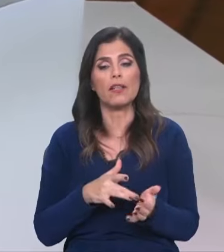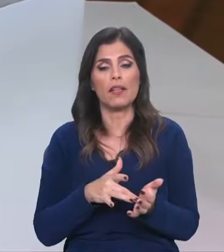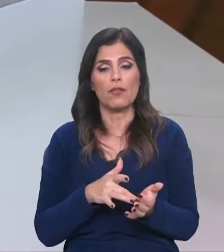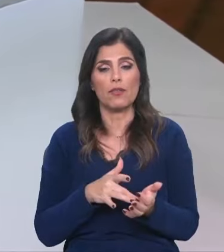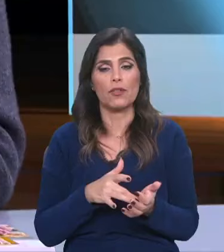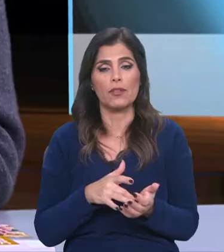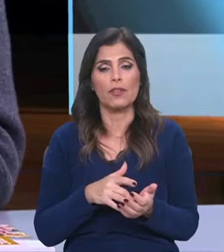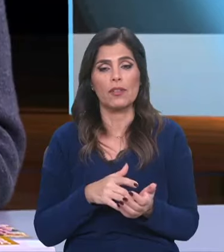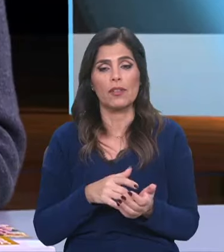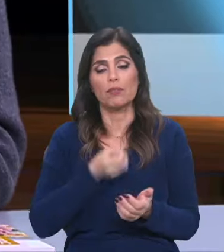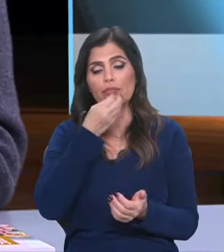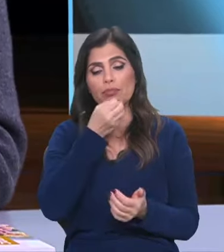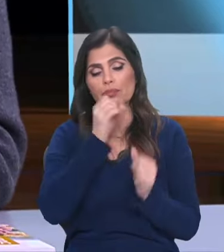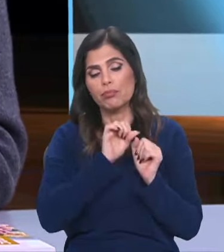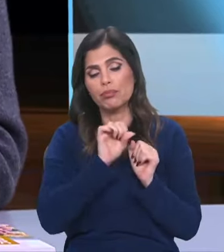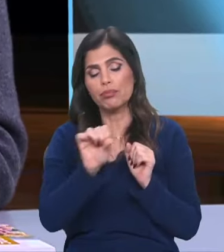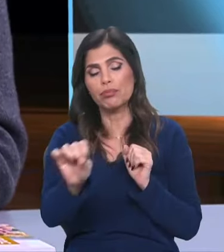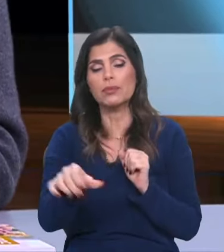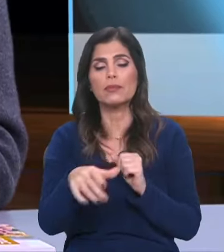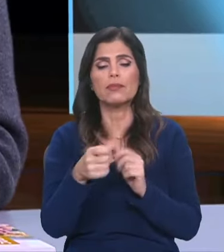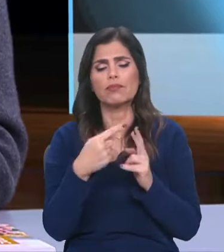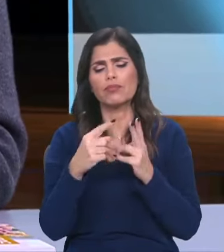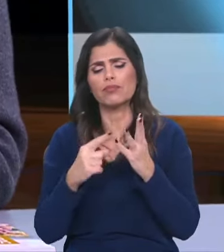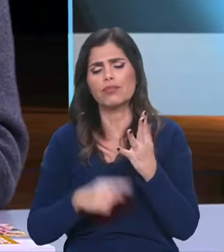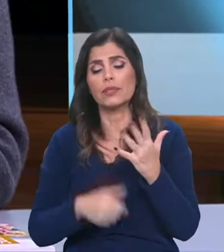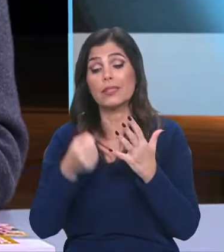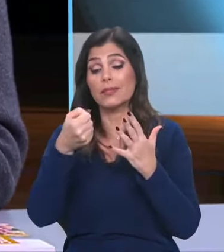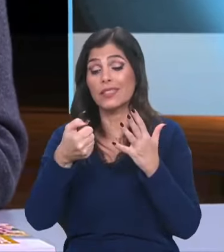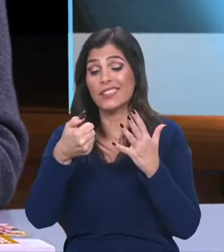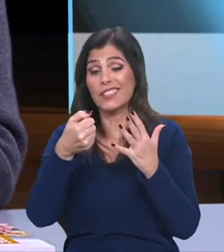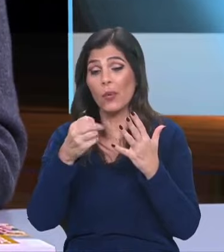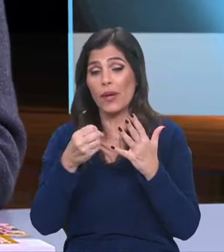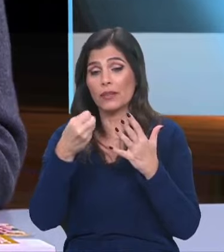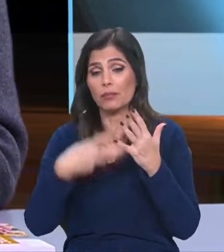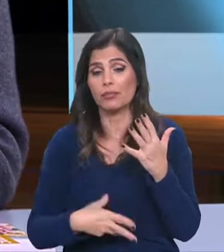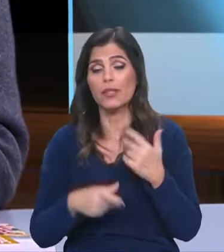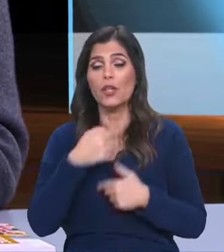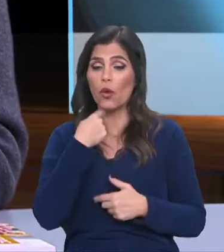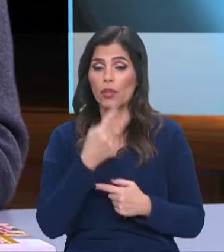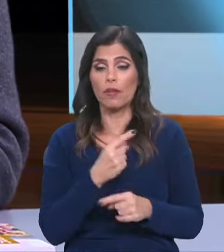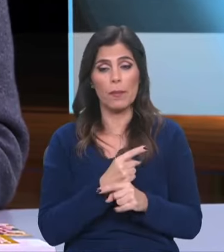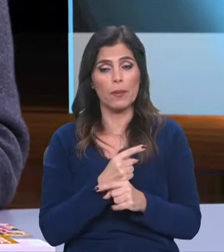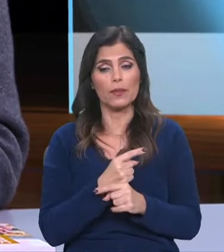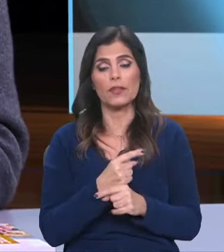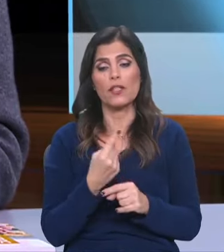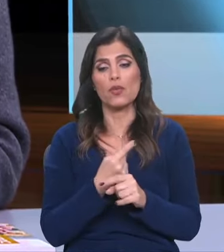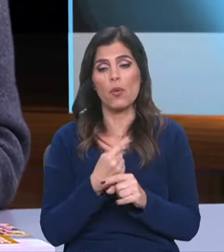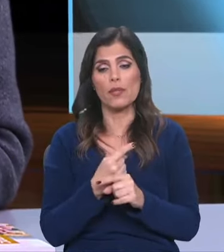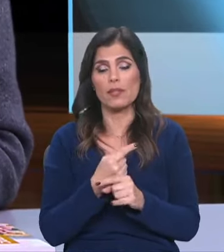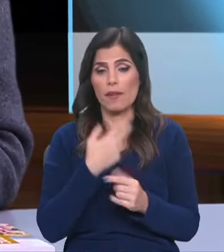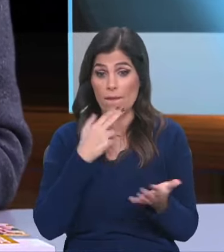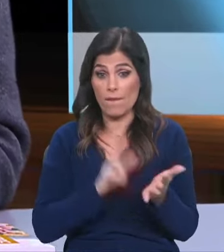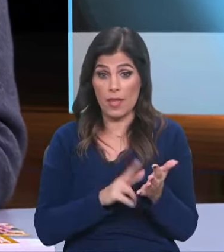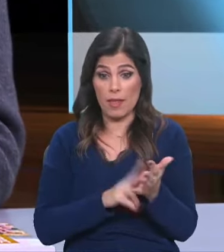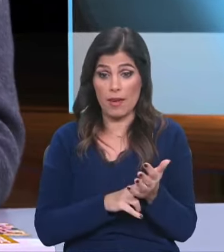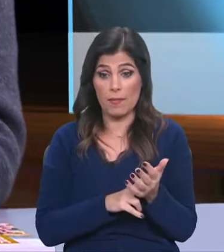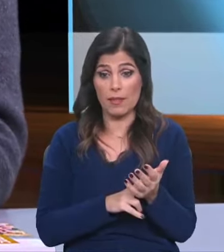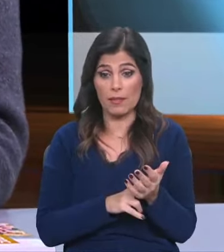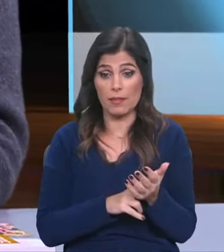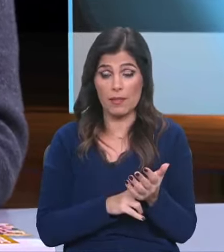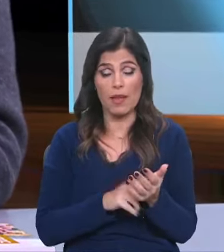50 contos, em que eu, na verdade, sublinho vezes sem conta que as coisas que são verdadeiramente importantes não